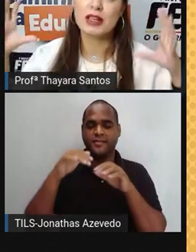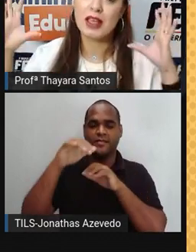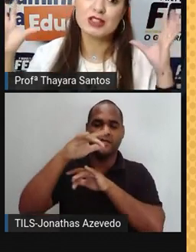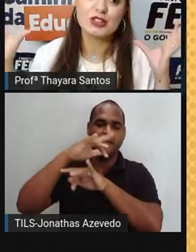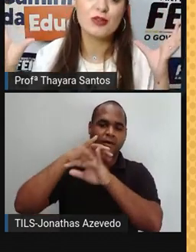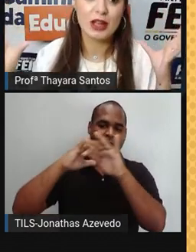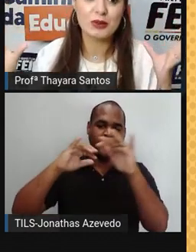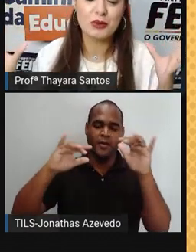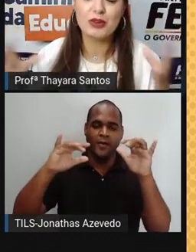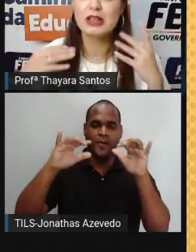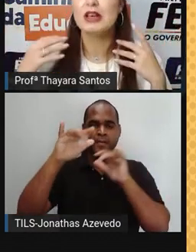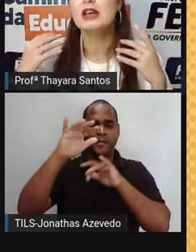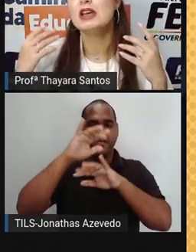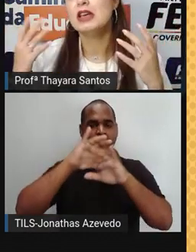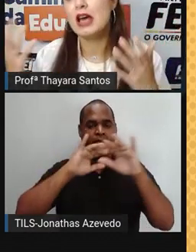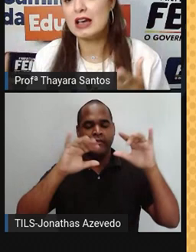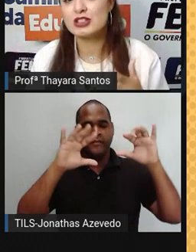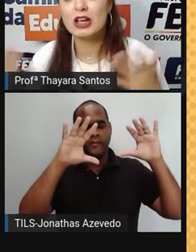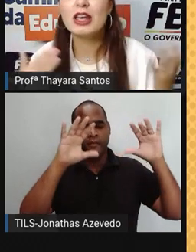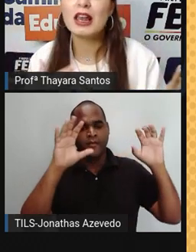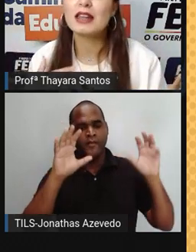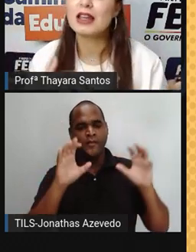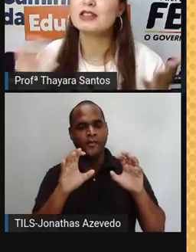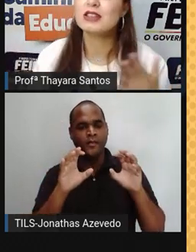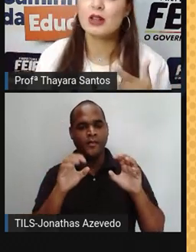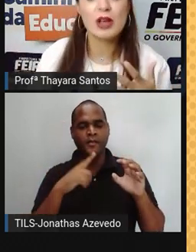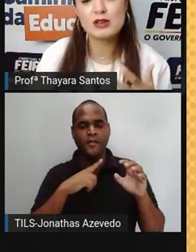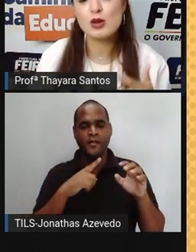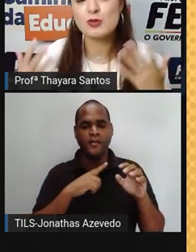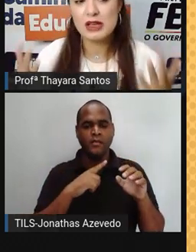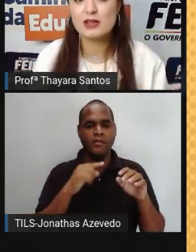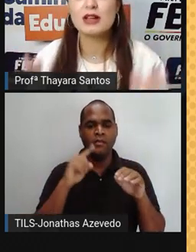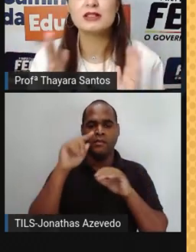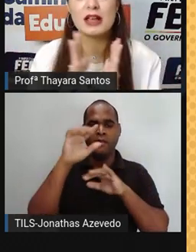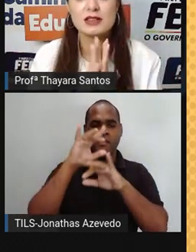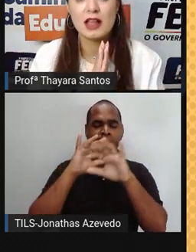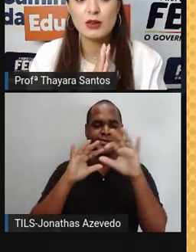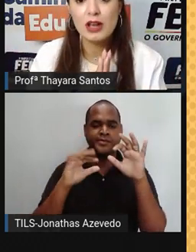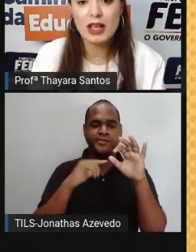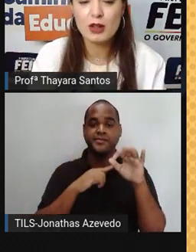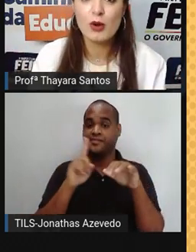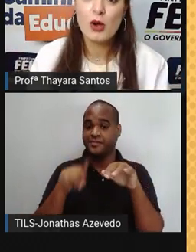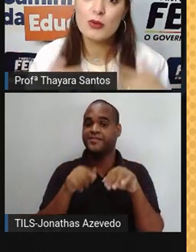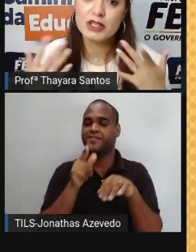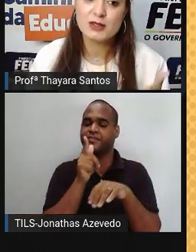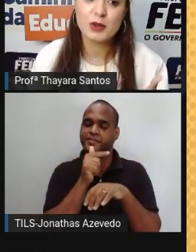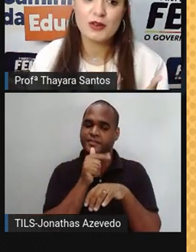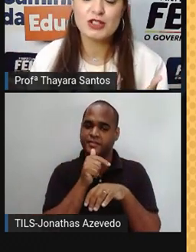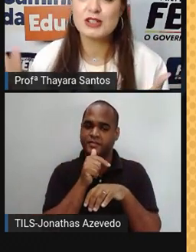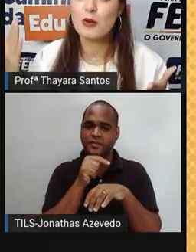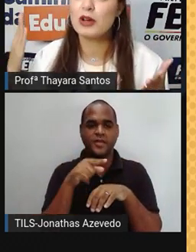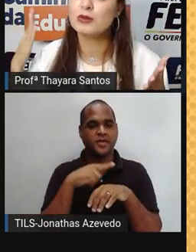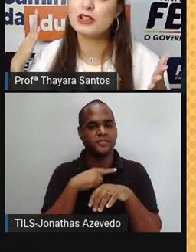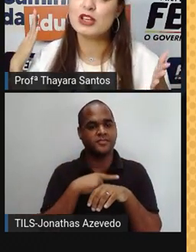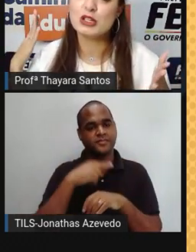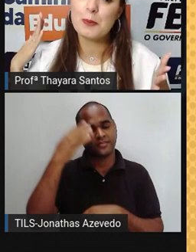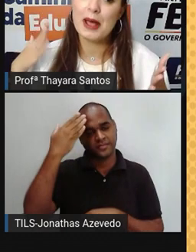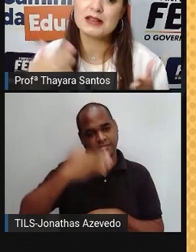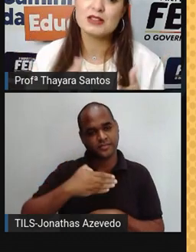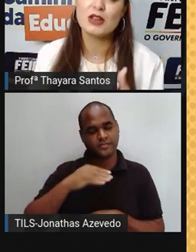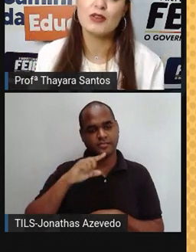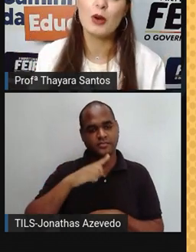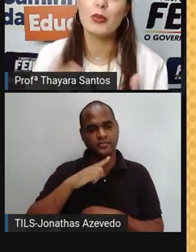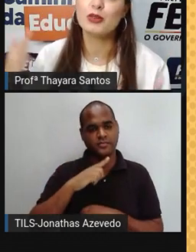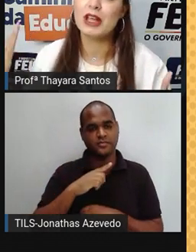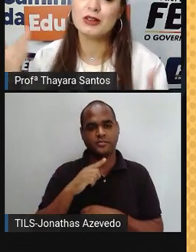né que a gente vê a nuvem e acha que ela tá em estado gasoso mas não era está em estado líquido uma o que é quando a